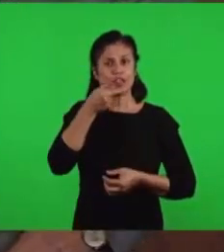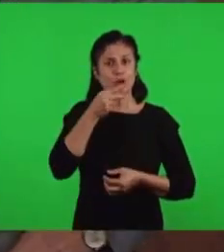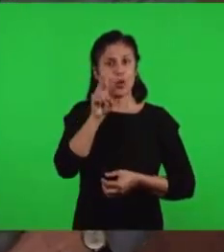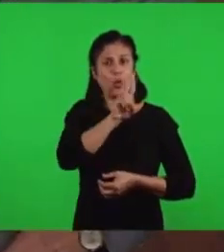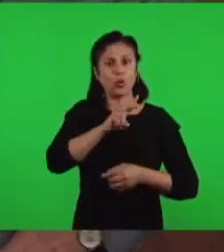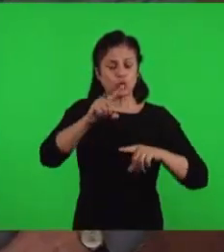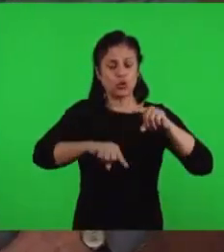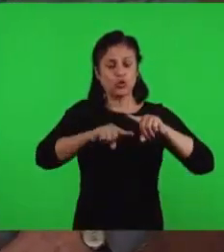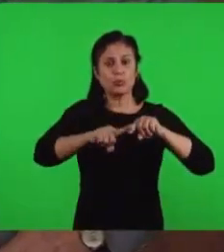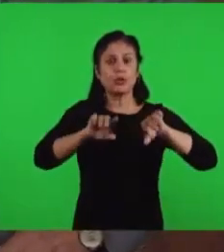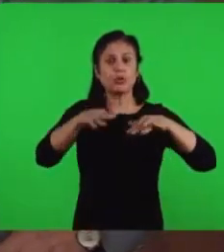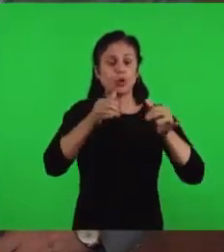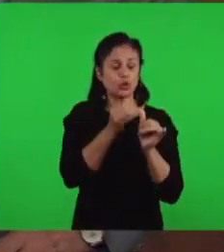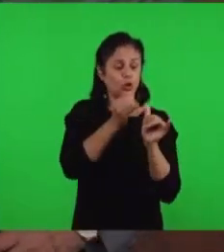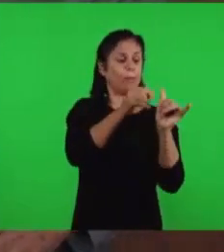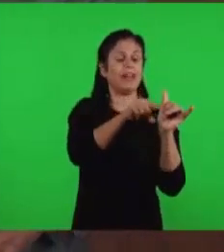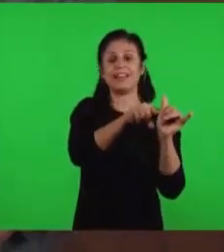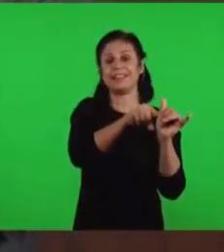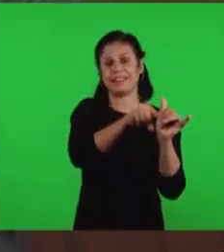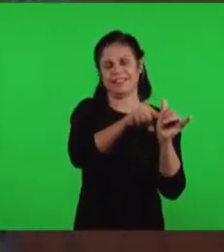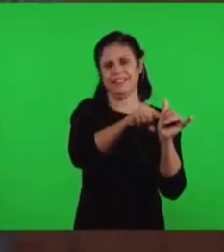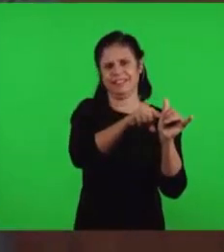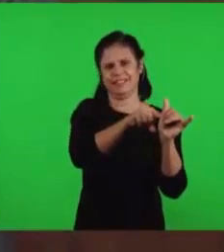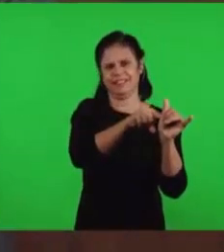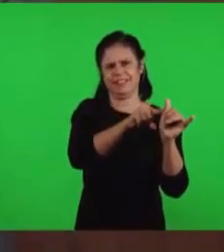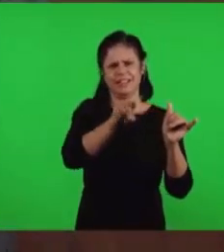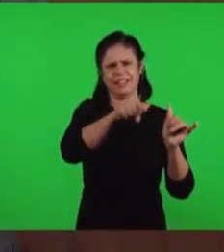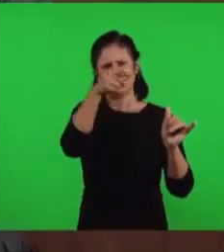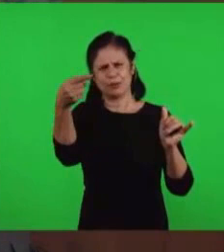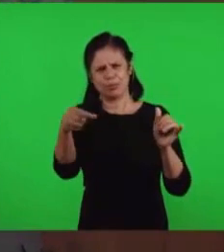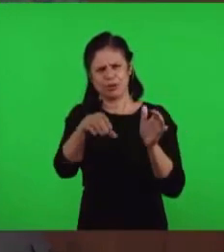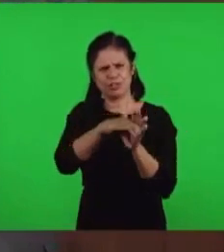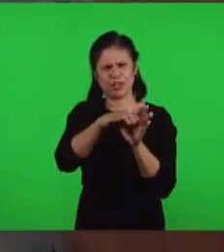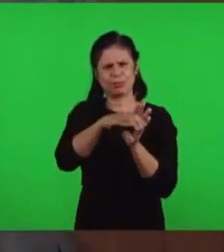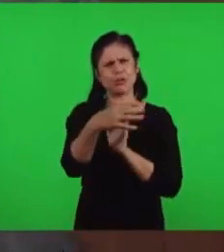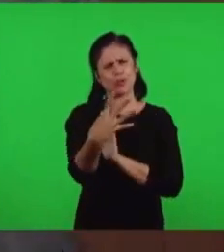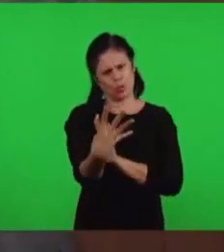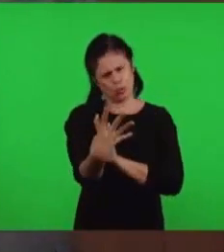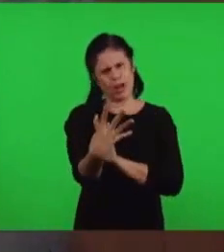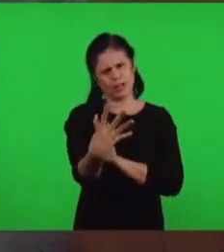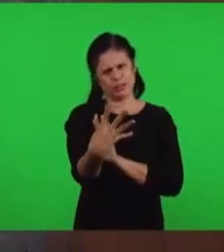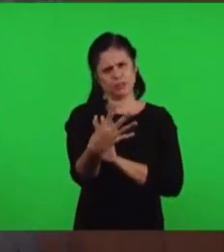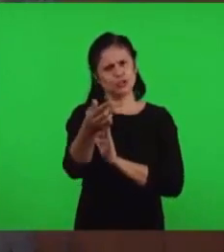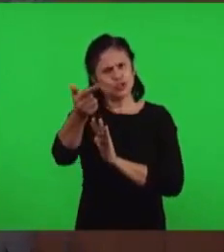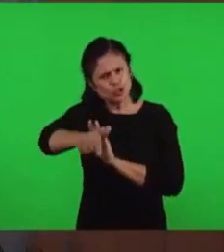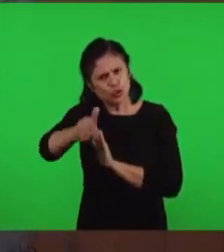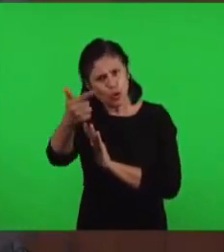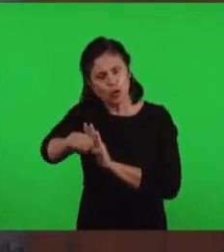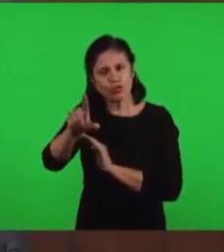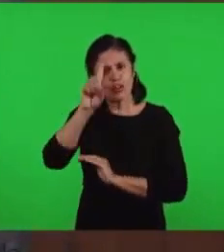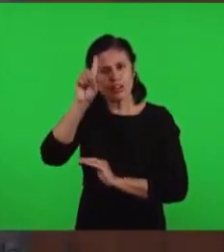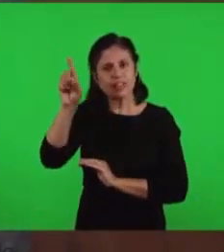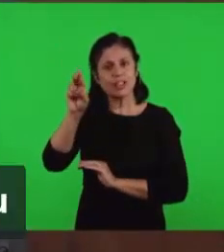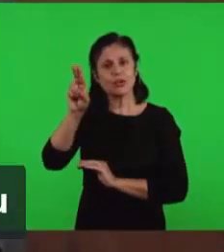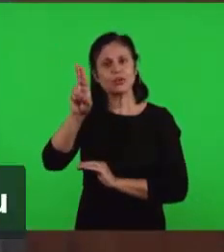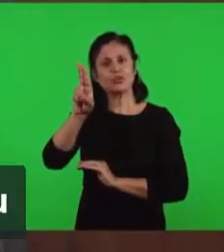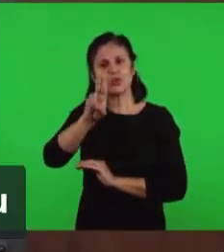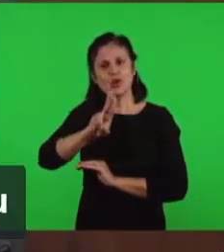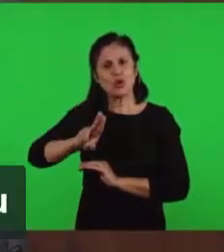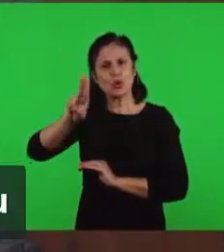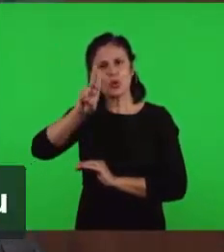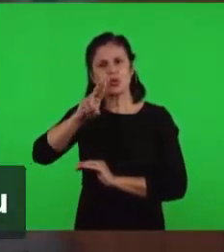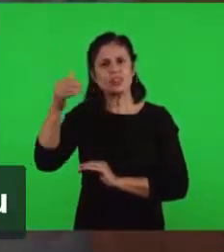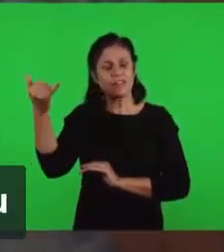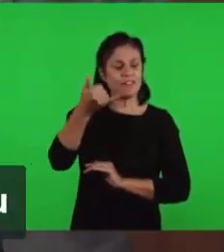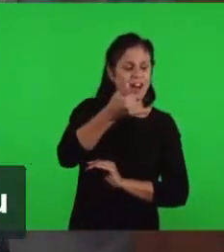nós vamos ver lá diante no capítulo 4 Possivelmente do Apocalipse a mesma forma como Deus fala